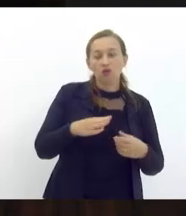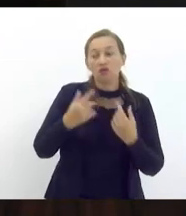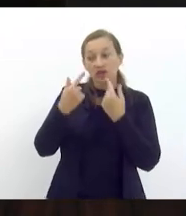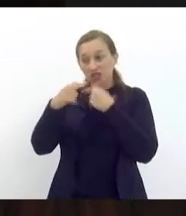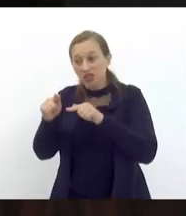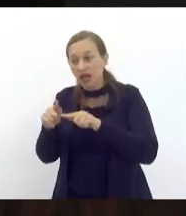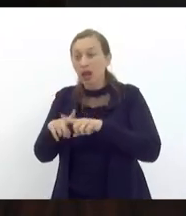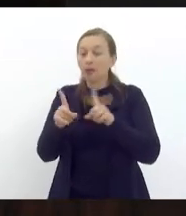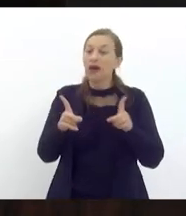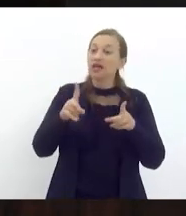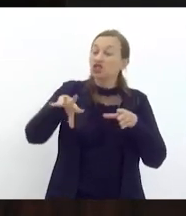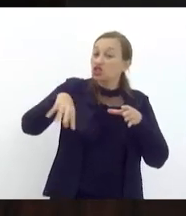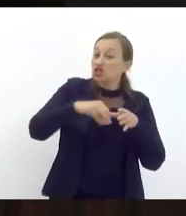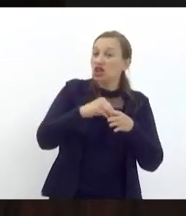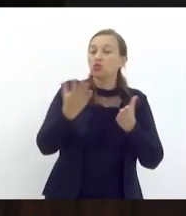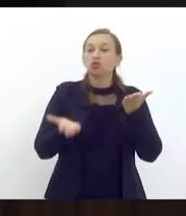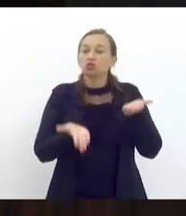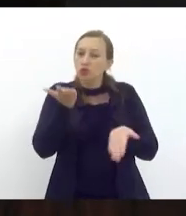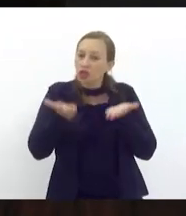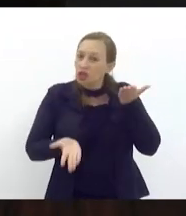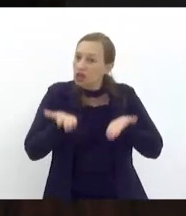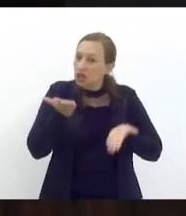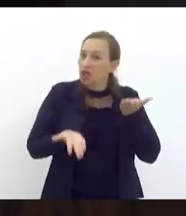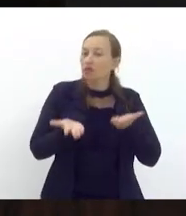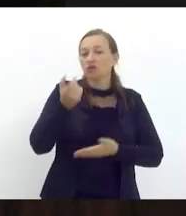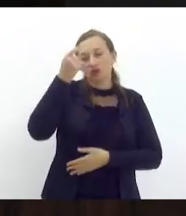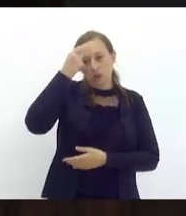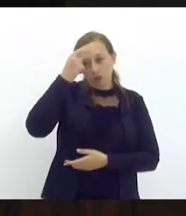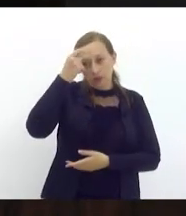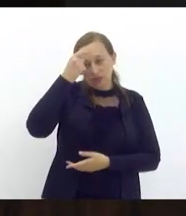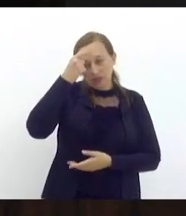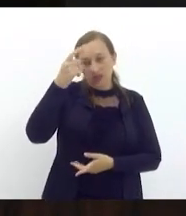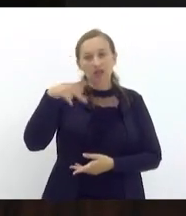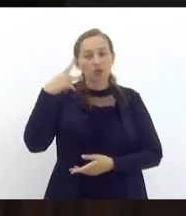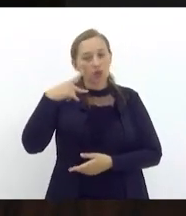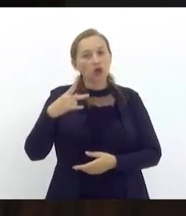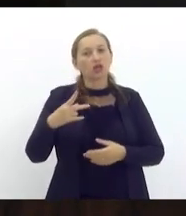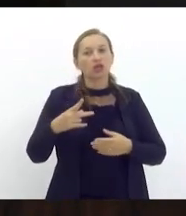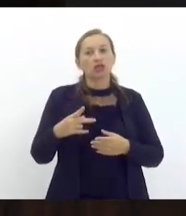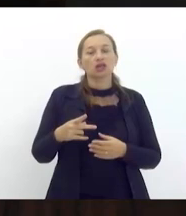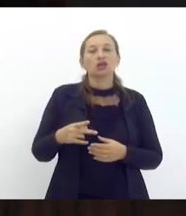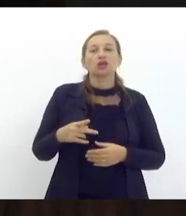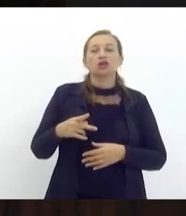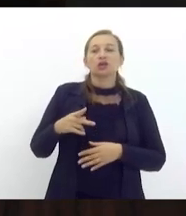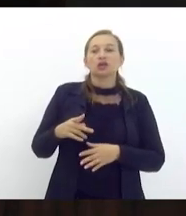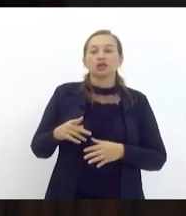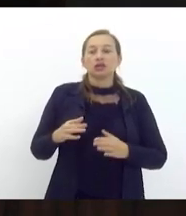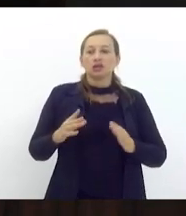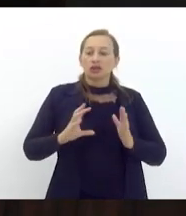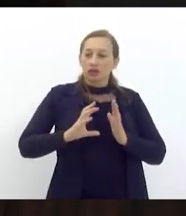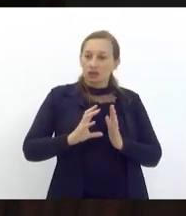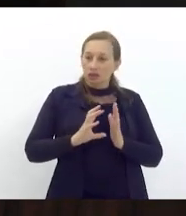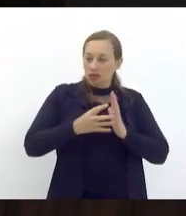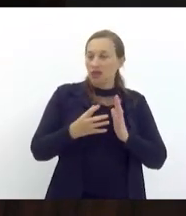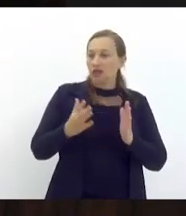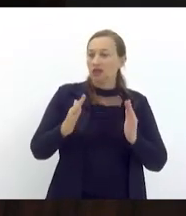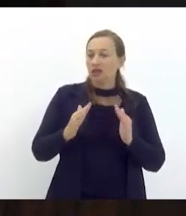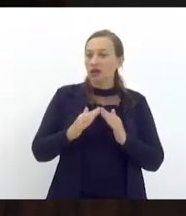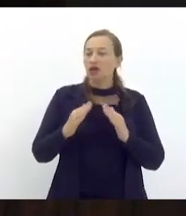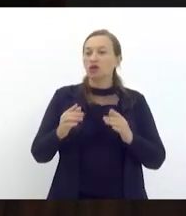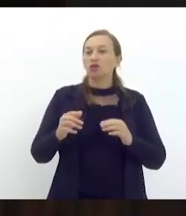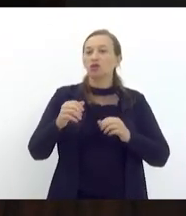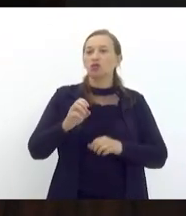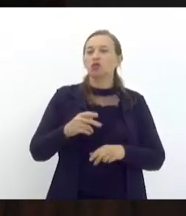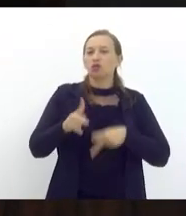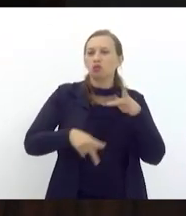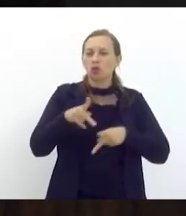mas dentro de um equilíbrio de uma racionalidade da política partidária aqui na casa mas acima de tudo o povo do Estado